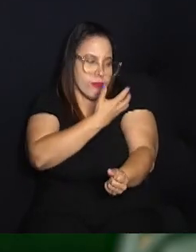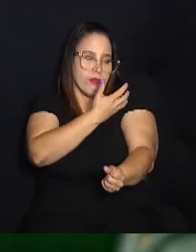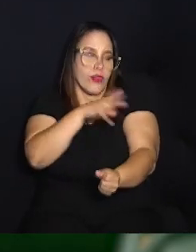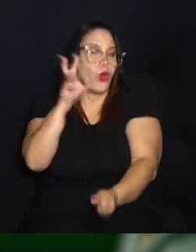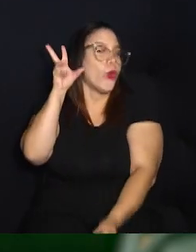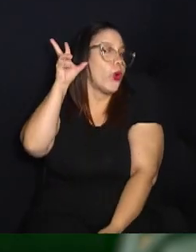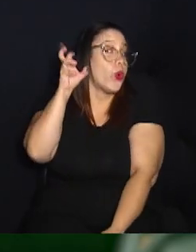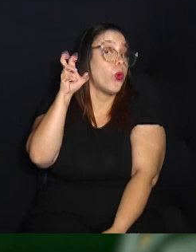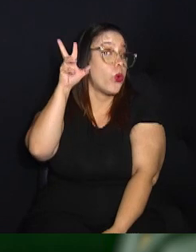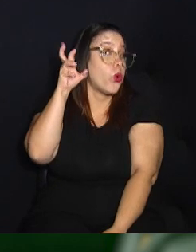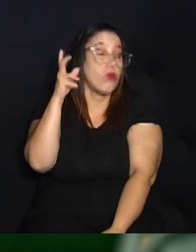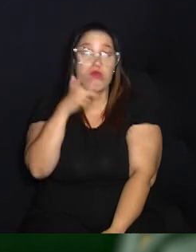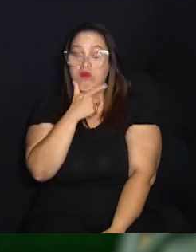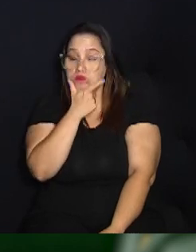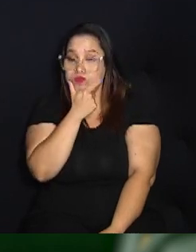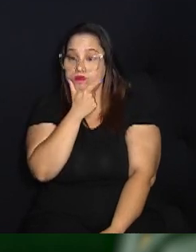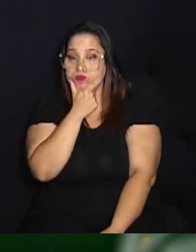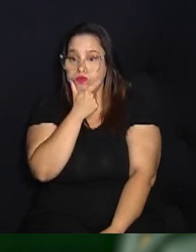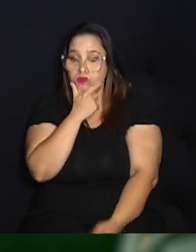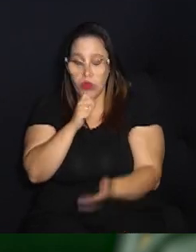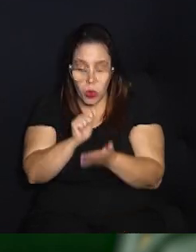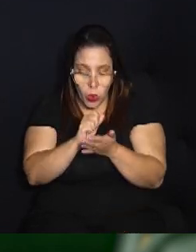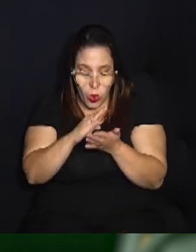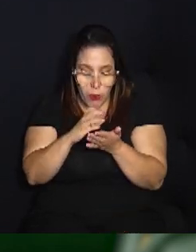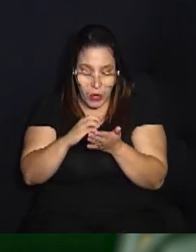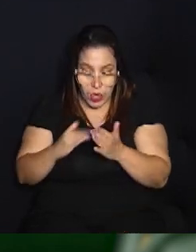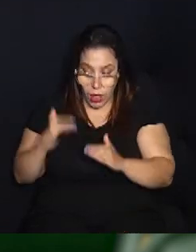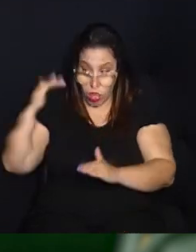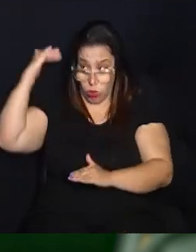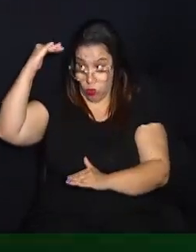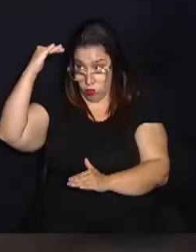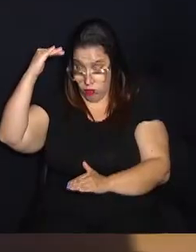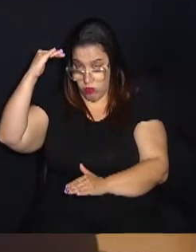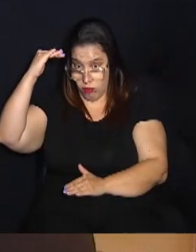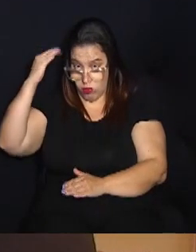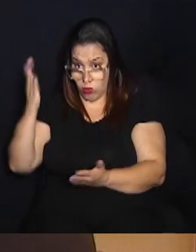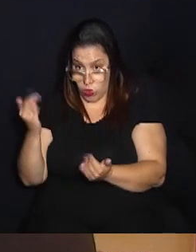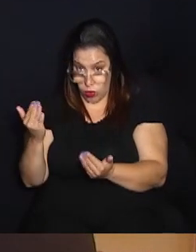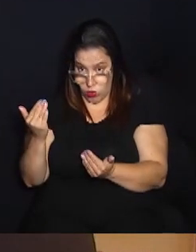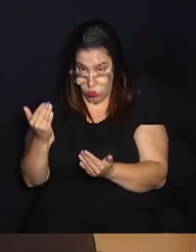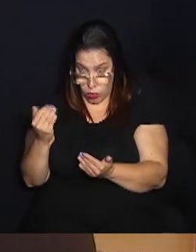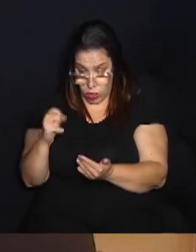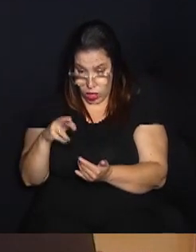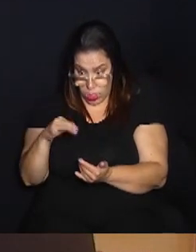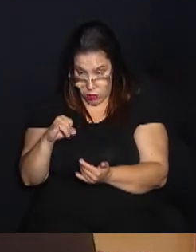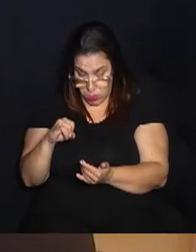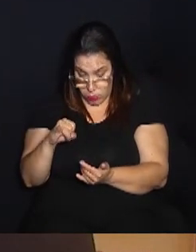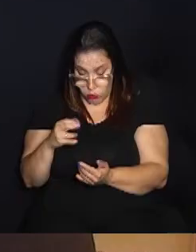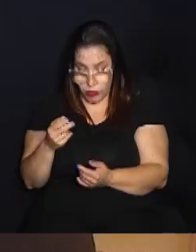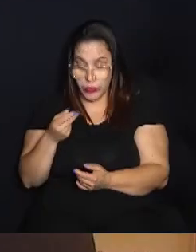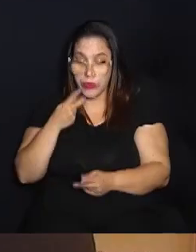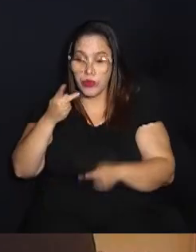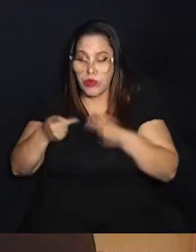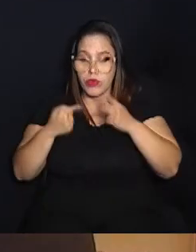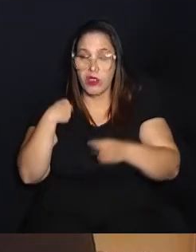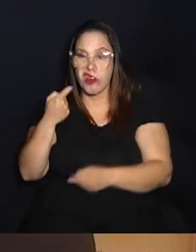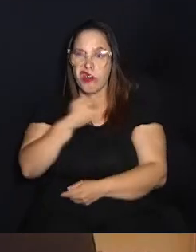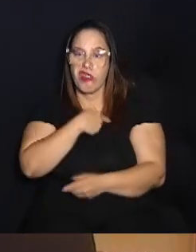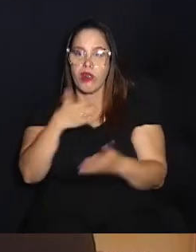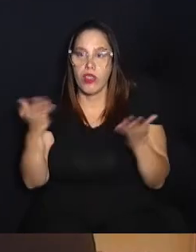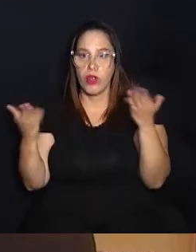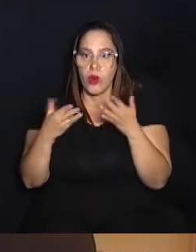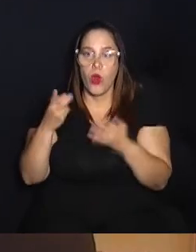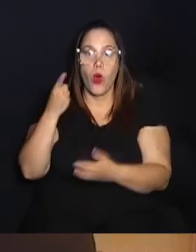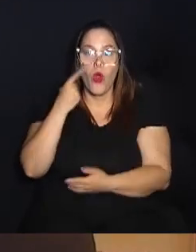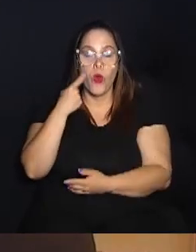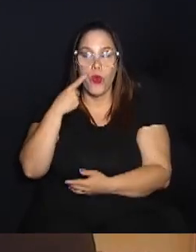quando a gente escuta um analfabeto adulto, um jovem semi-analfabeto, dizer para nós,